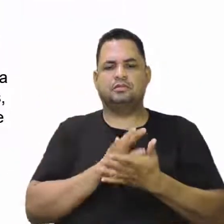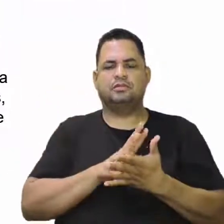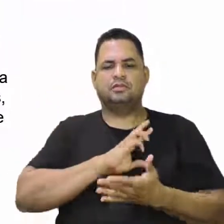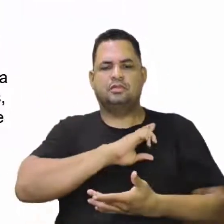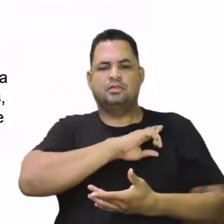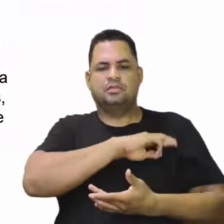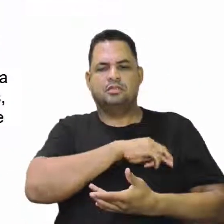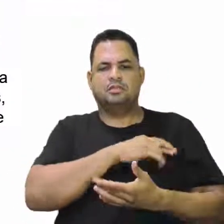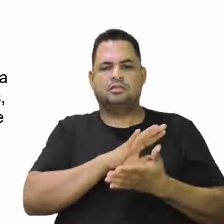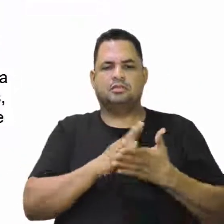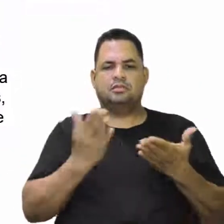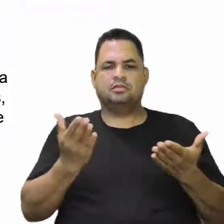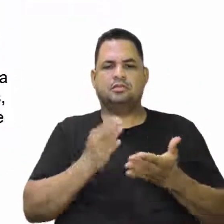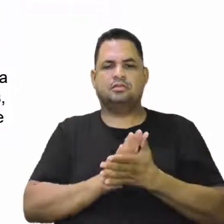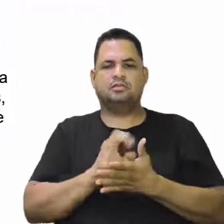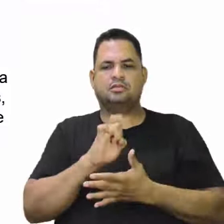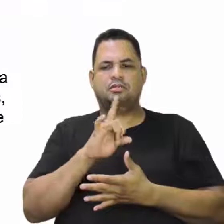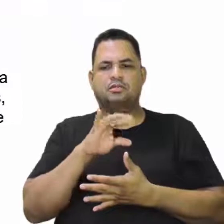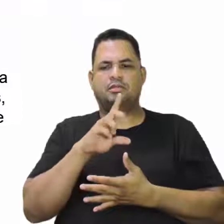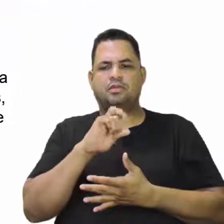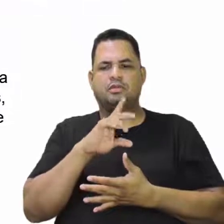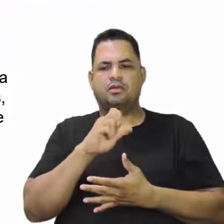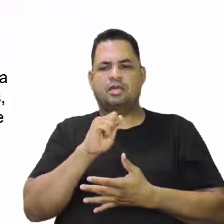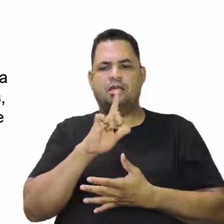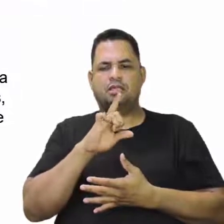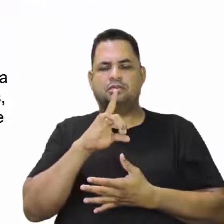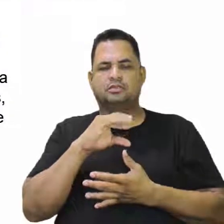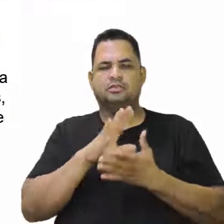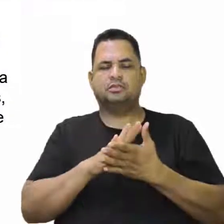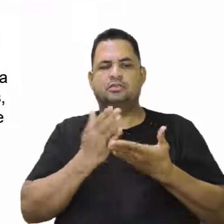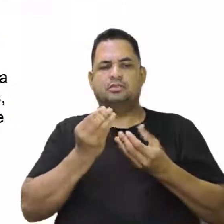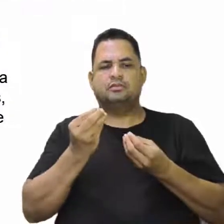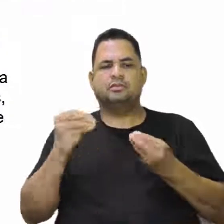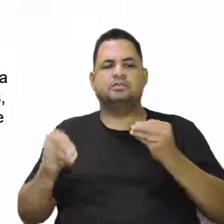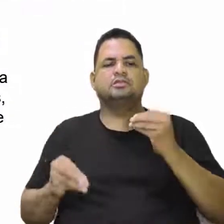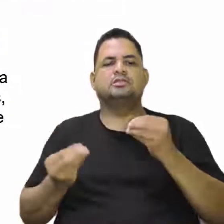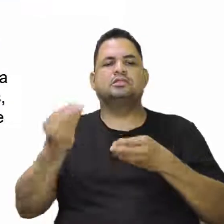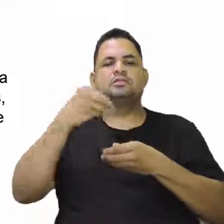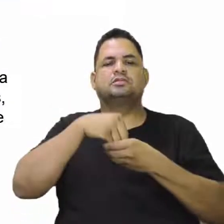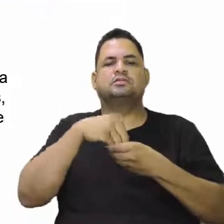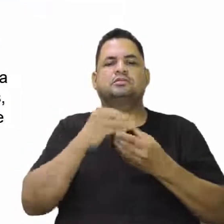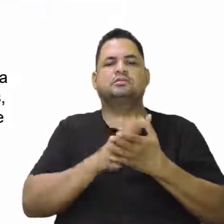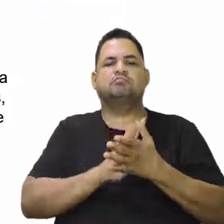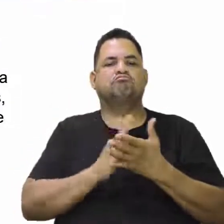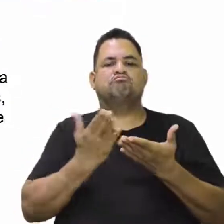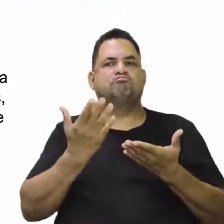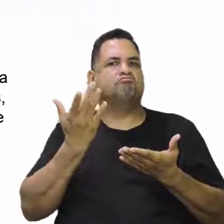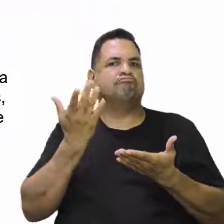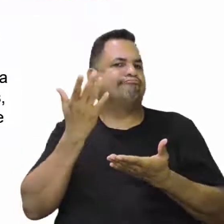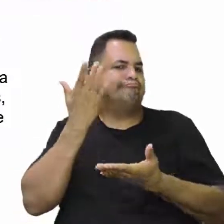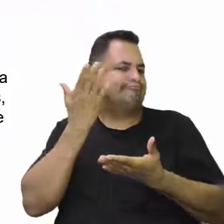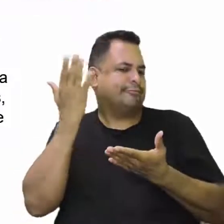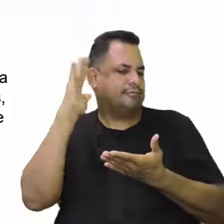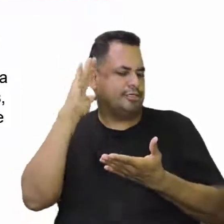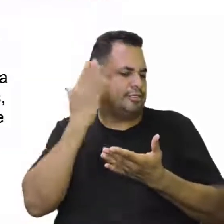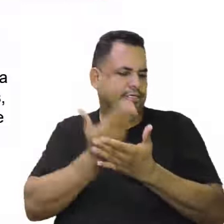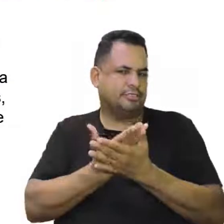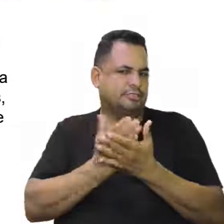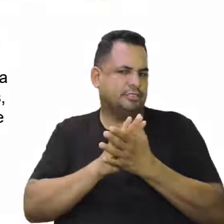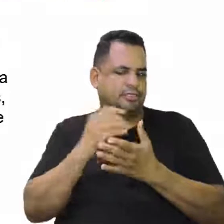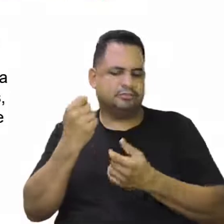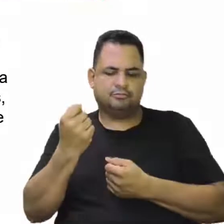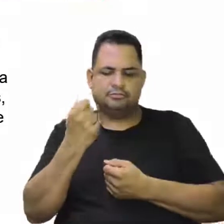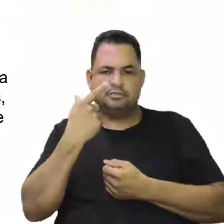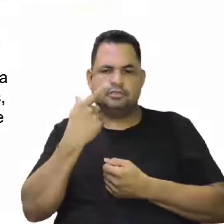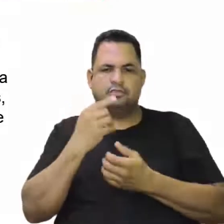romance. Olha aí. Da Isabel Allende, porque ele vai incorporar coisas inverossímeis e estranhas ao